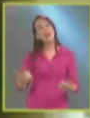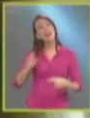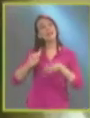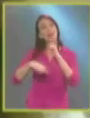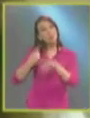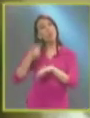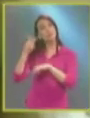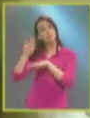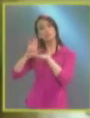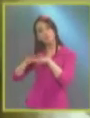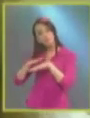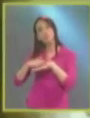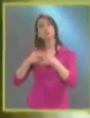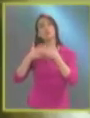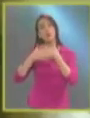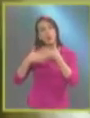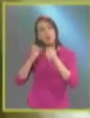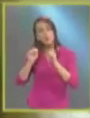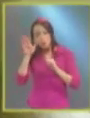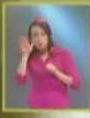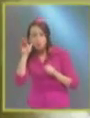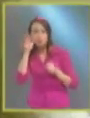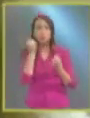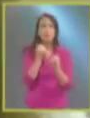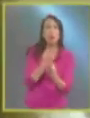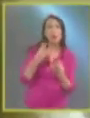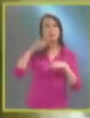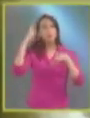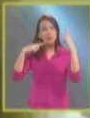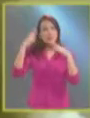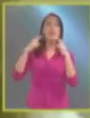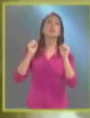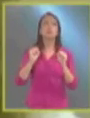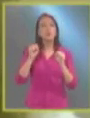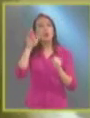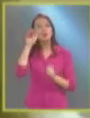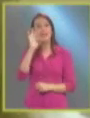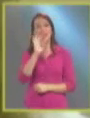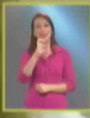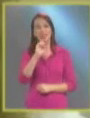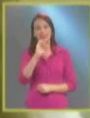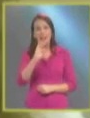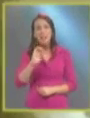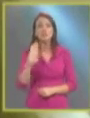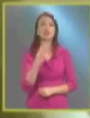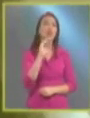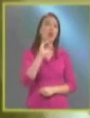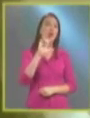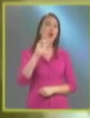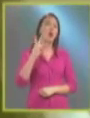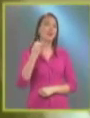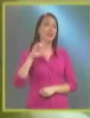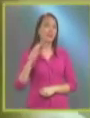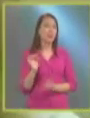próprio pediatra pode acompanhar a criança nos primeiros exames, realizando esse teste do olhinho, porque ele é muito simples. A gente precisa de